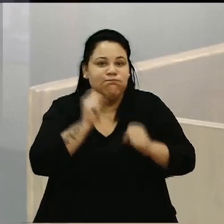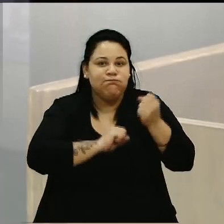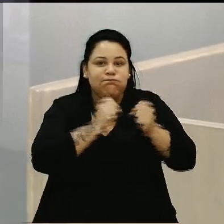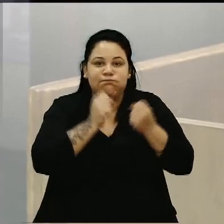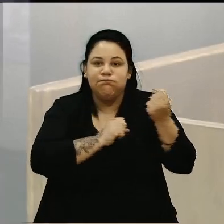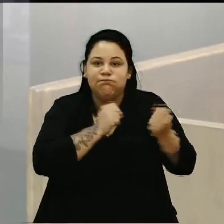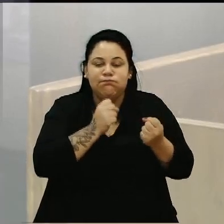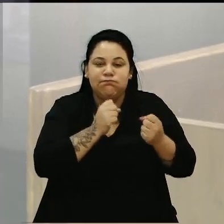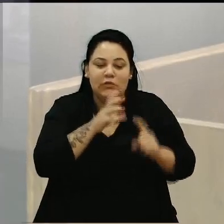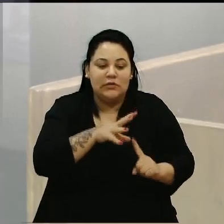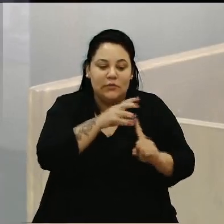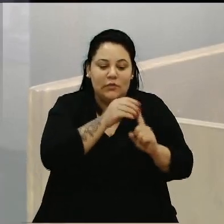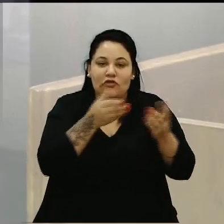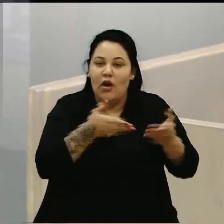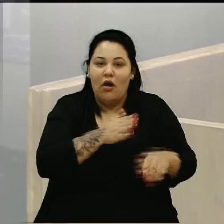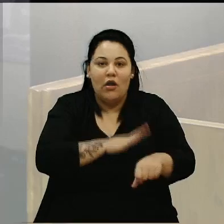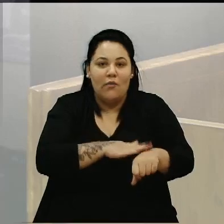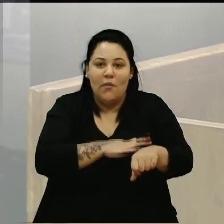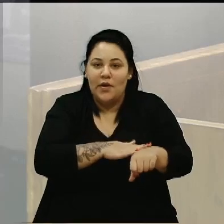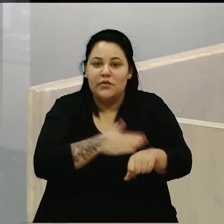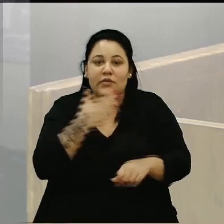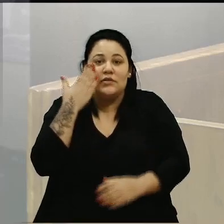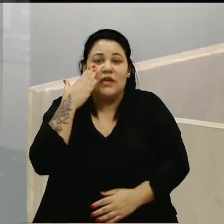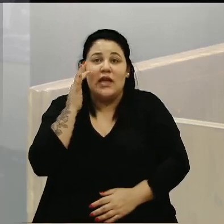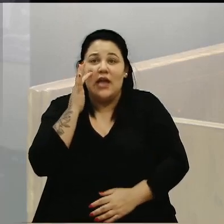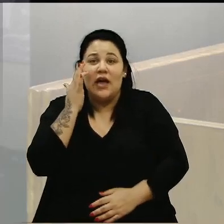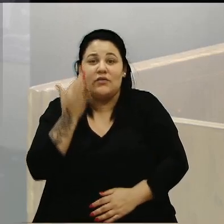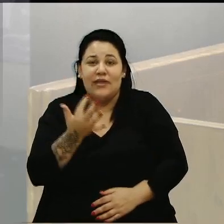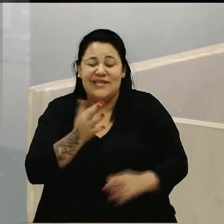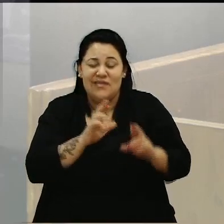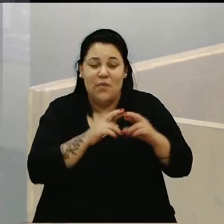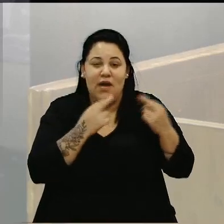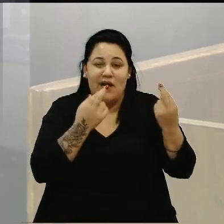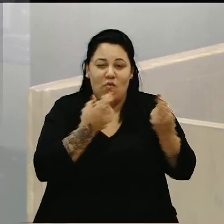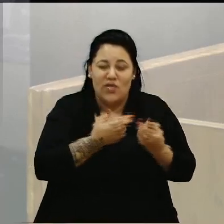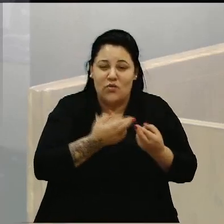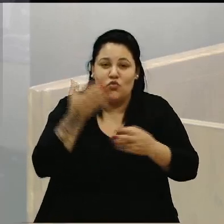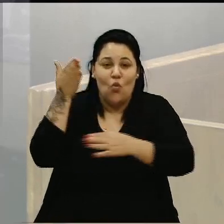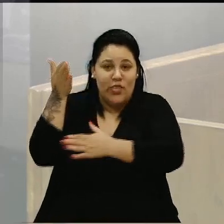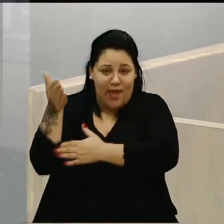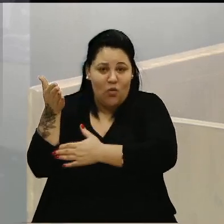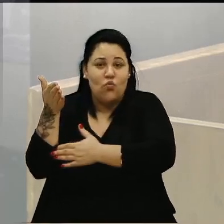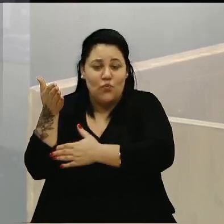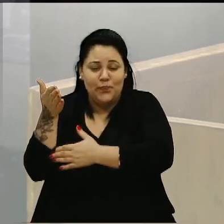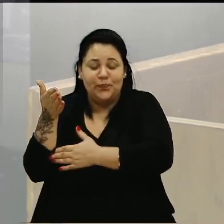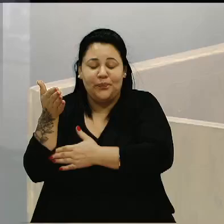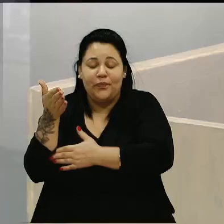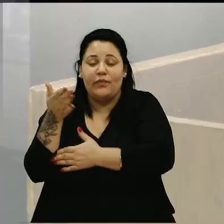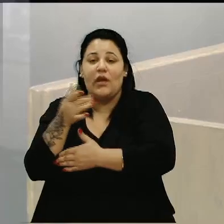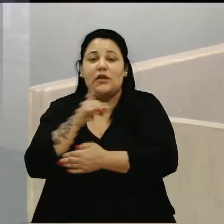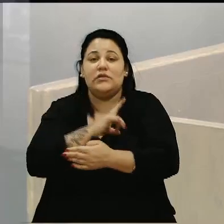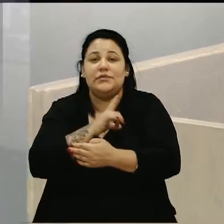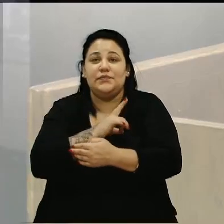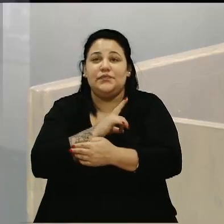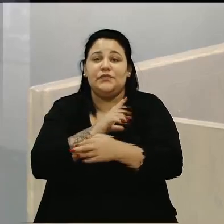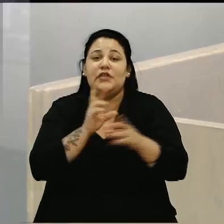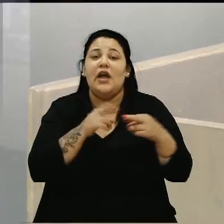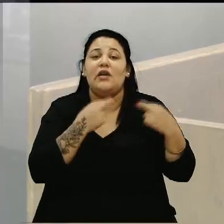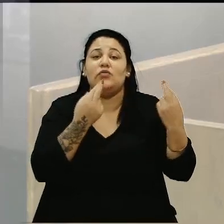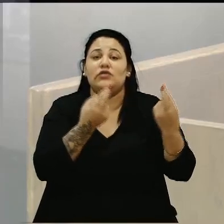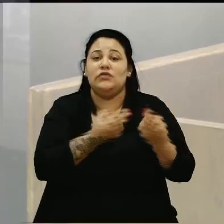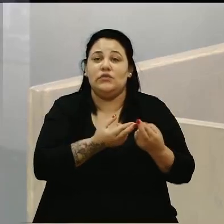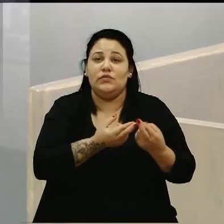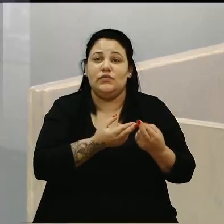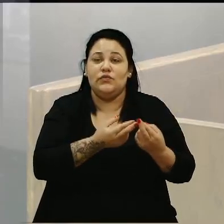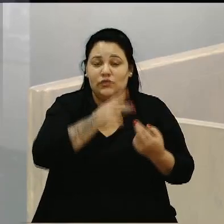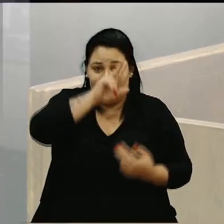agora, nesse momento, eu sei que está acontecendo uma reunião no hotel, onde estão reunidos o